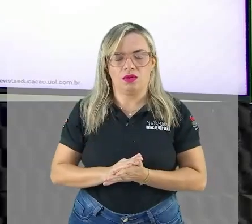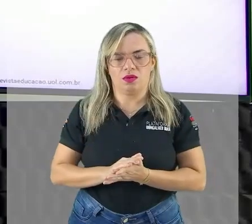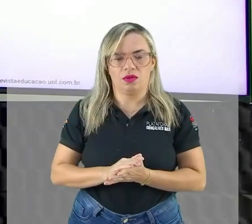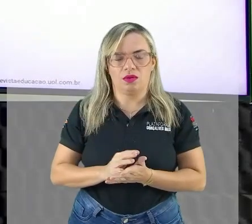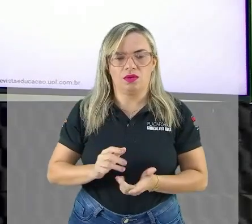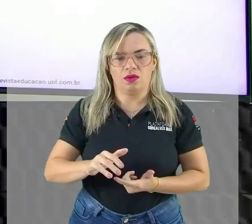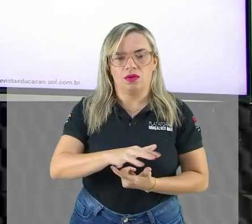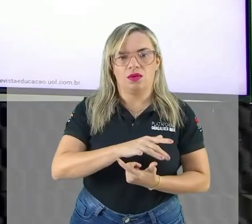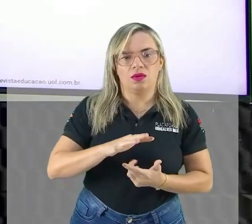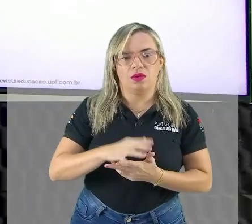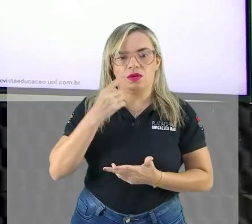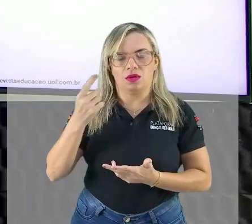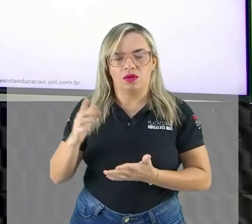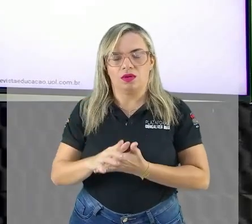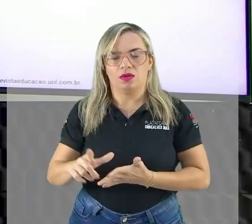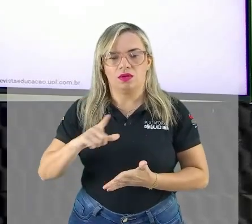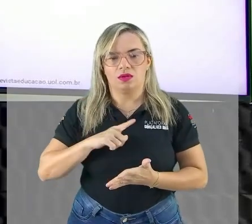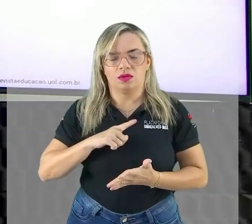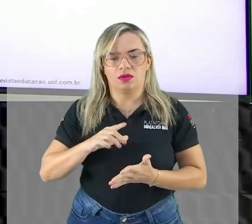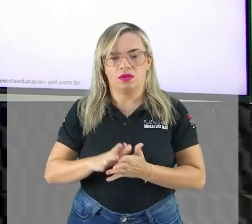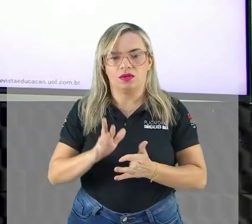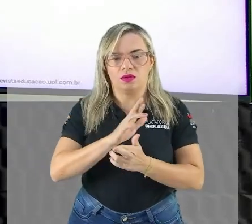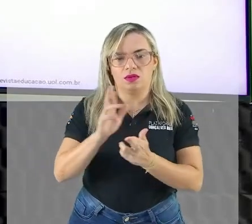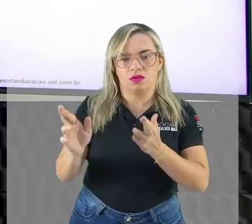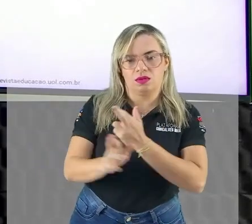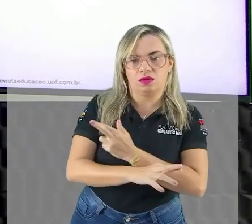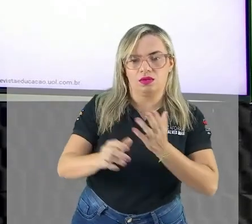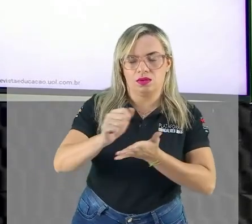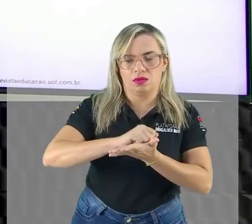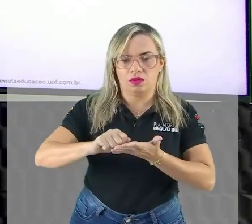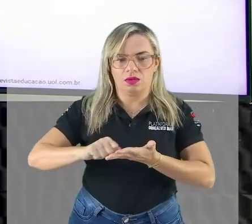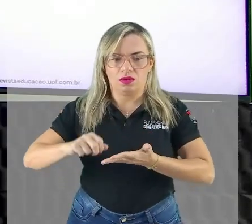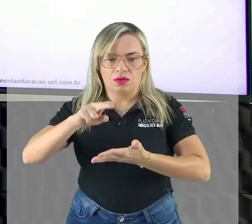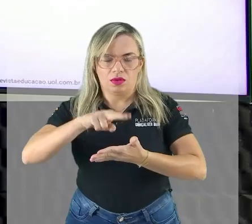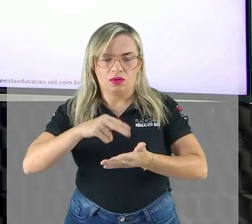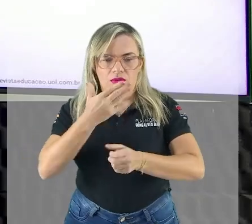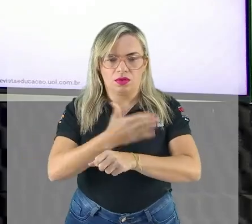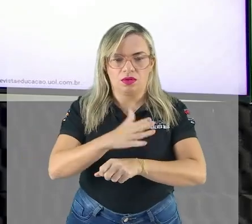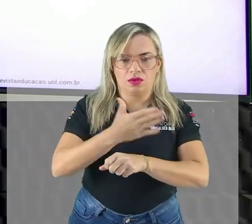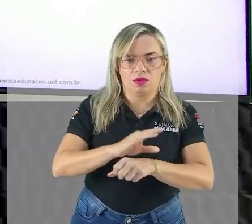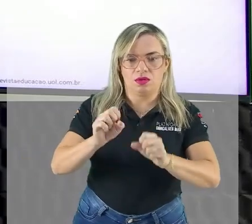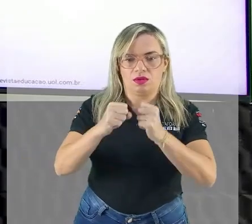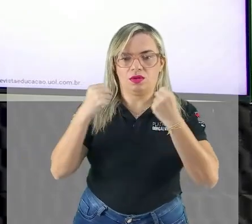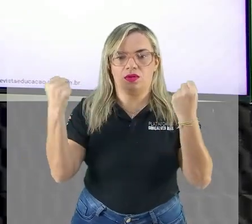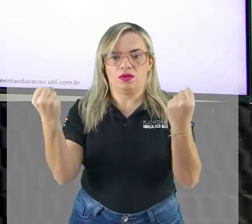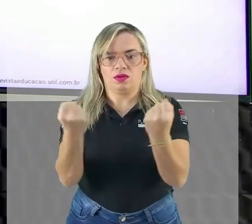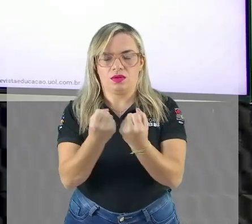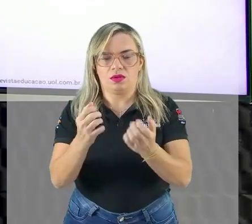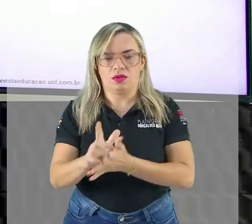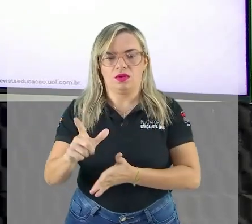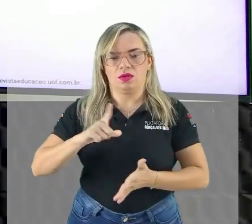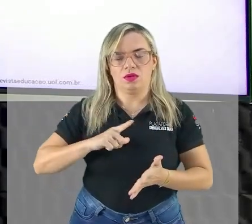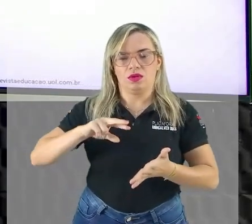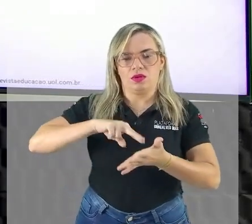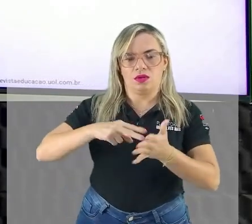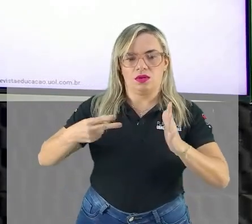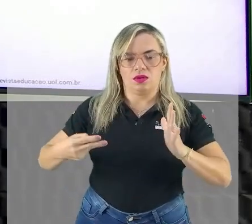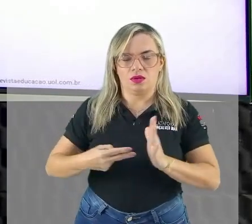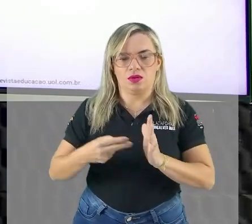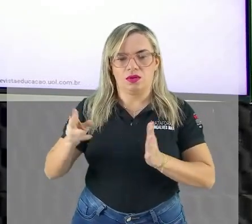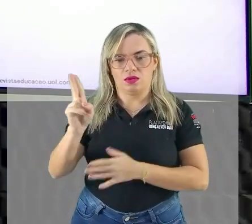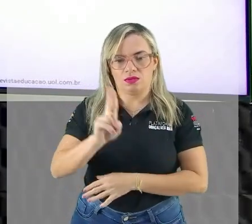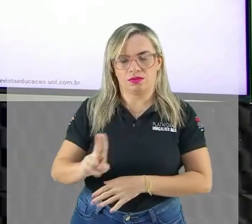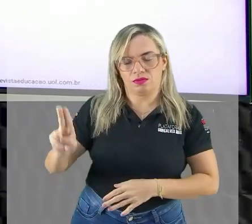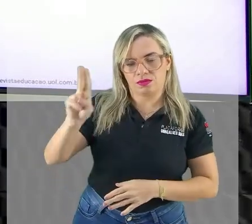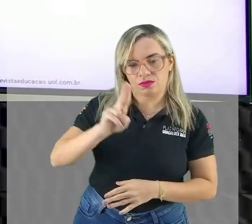O letramento implica associar escrita e leitura a práticas sociais que tenham sentido para aqueles que